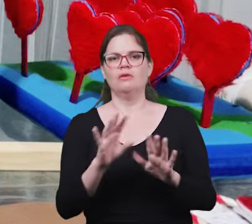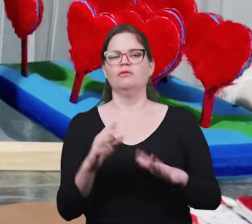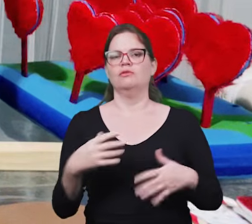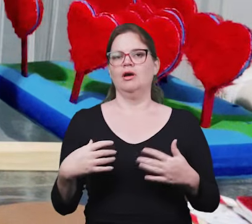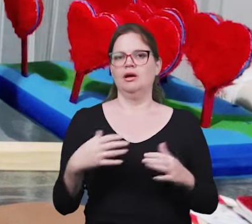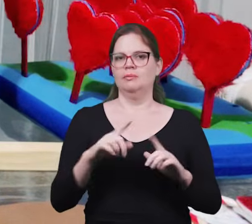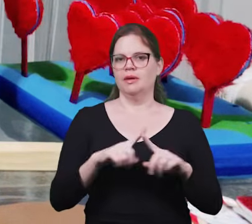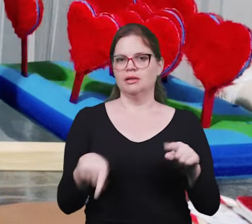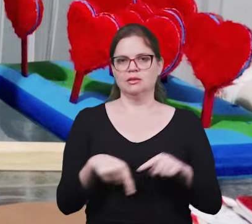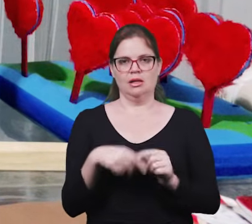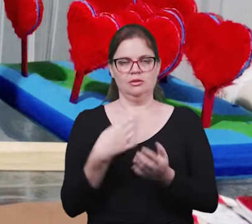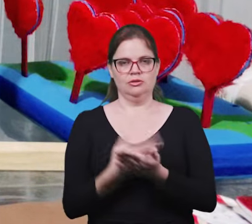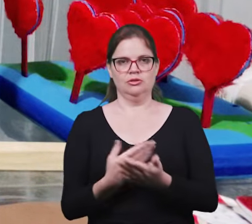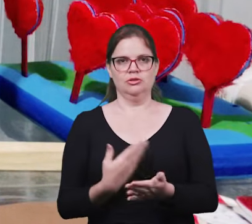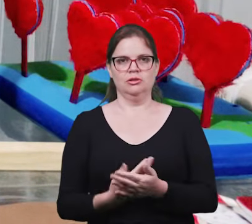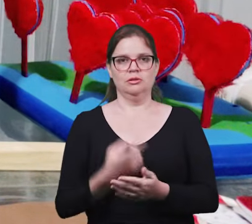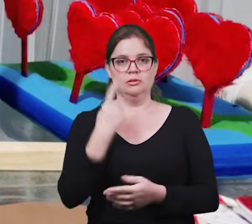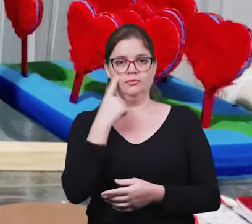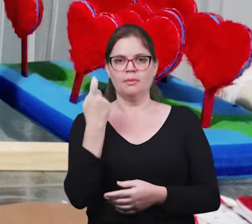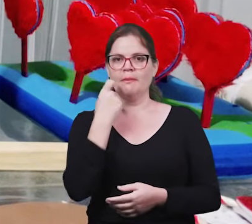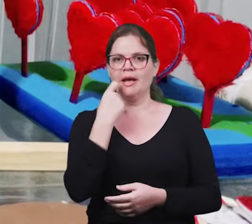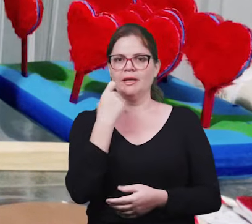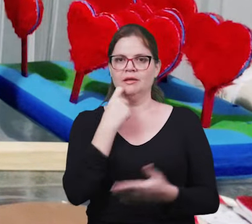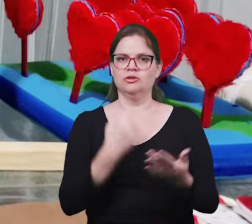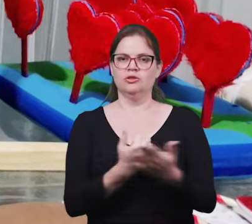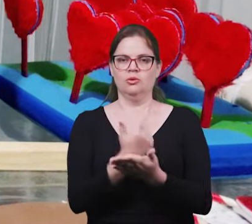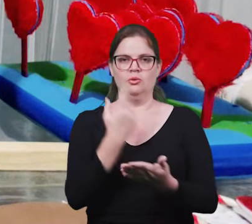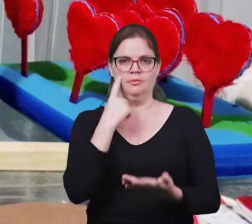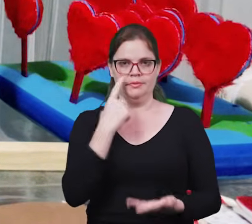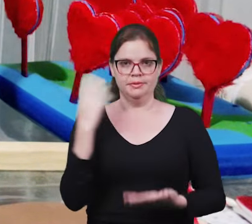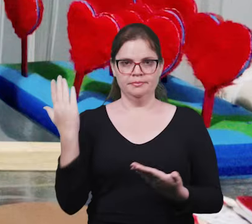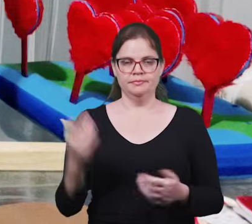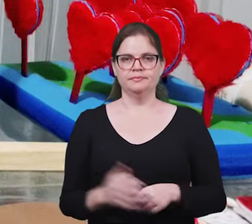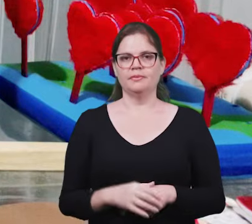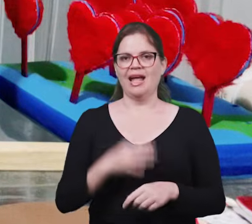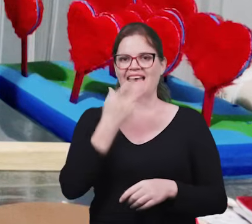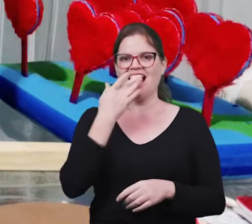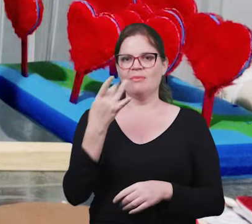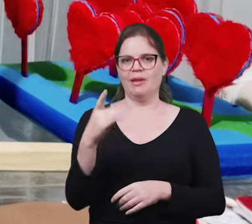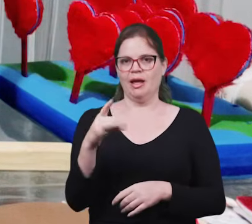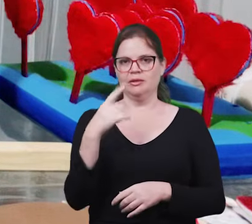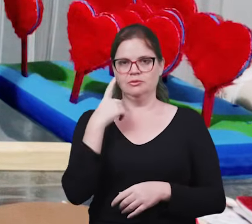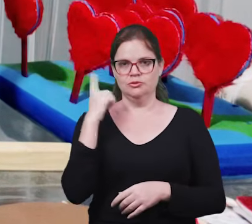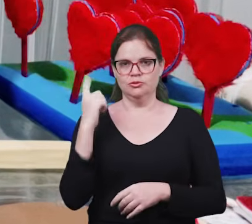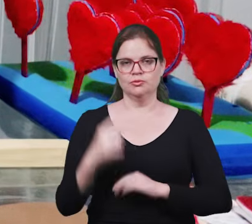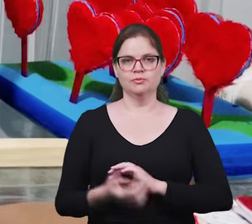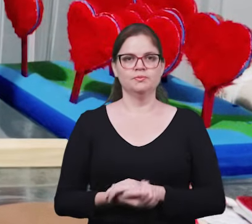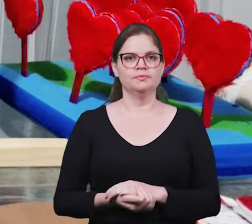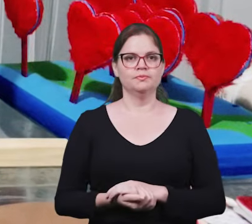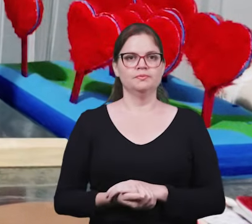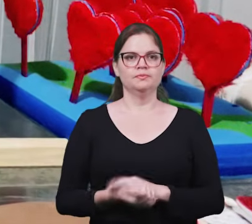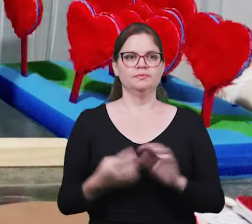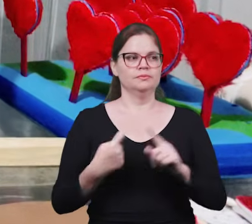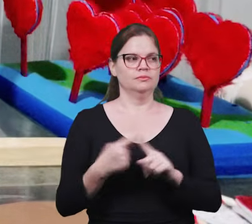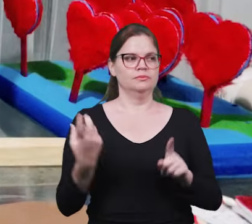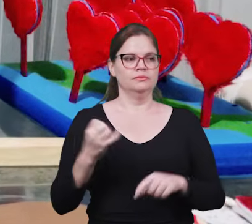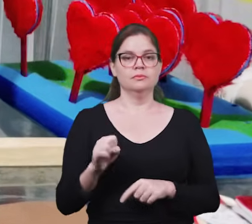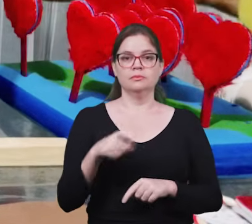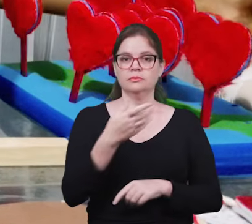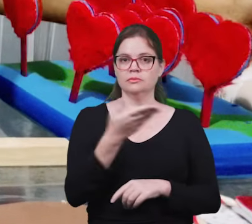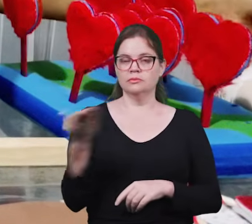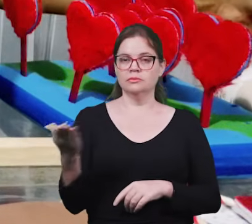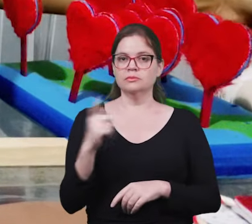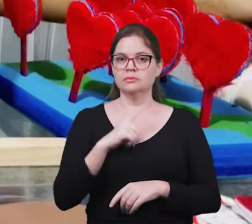será dada a aula. Eu tenho os peixinhos que foram comprados, são de plástico, mas se os irmãos